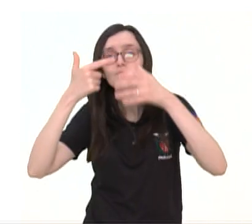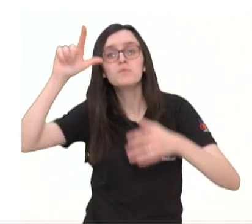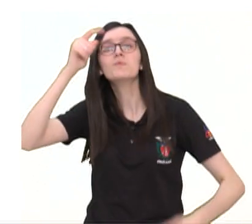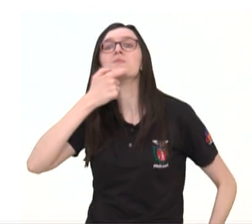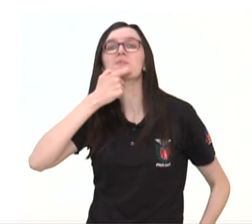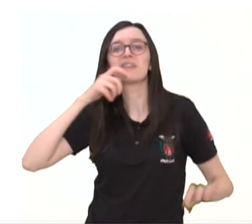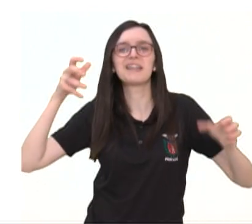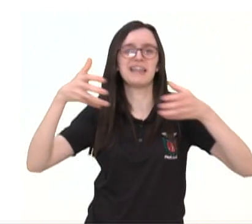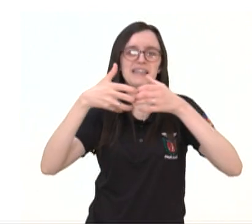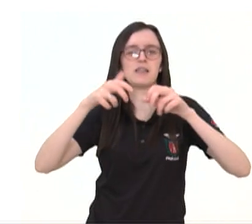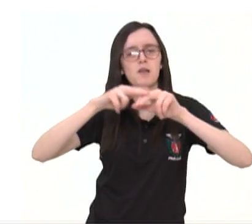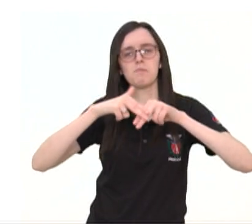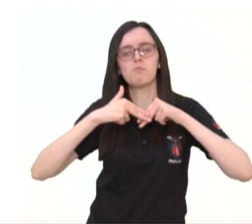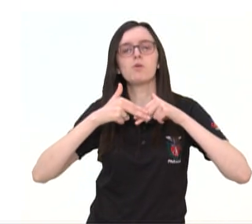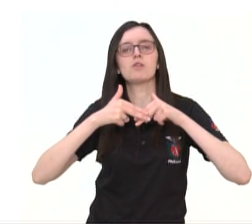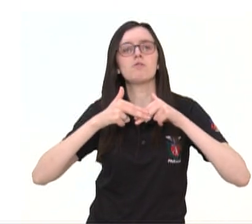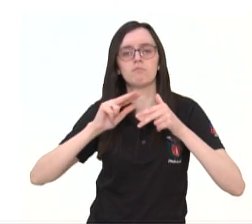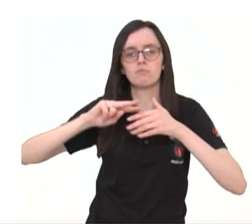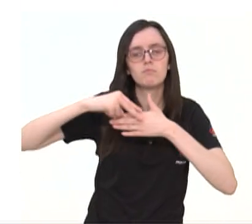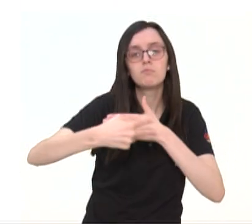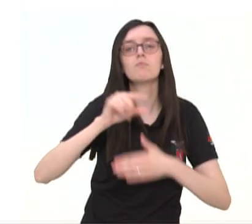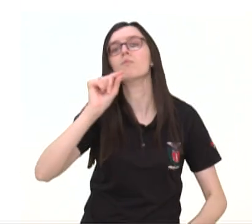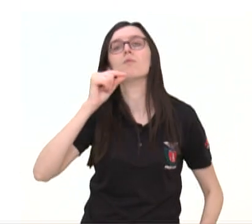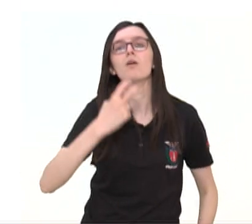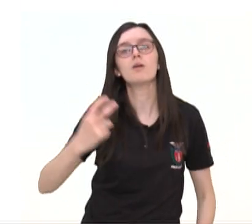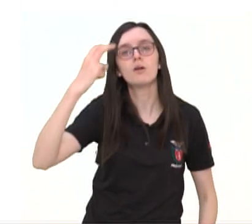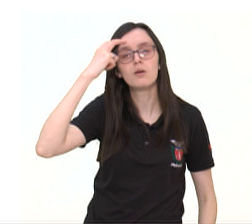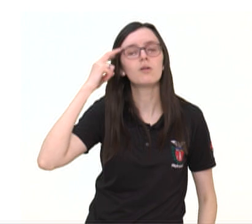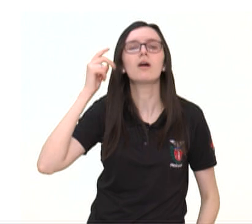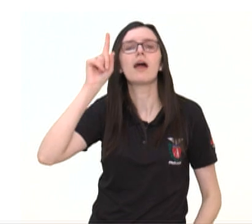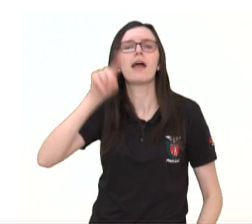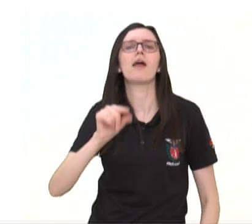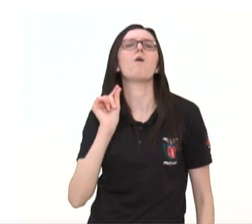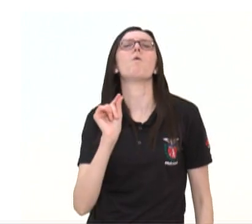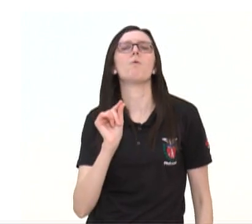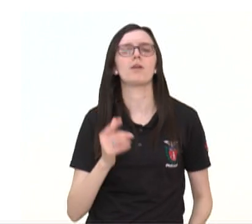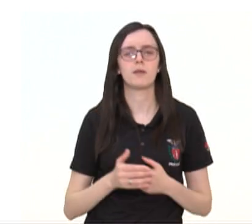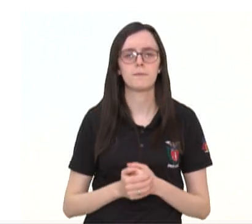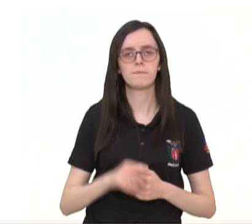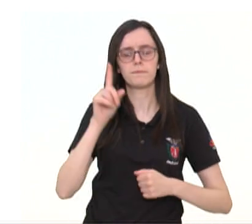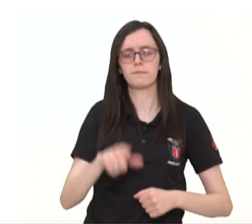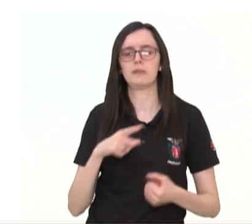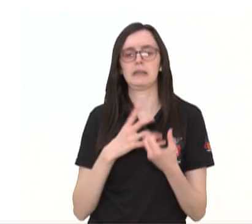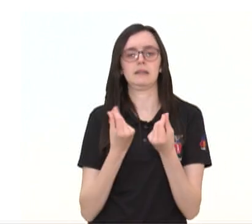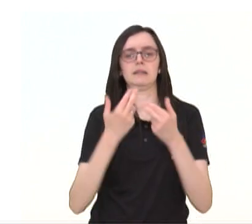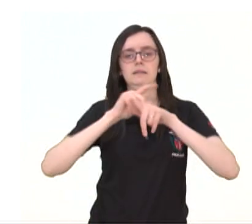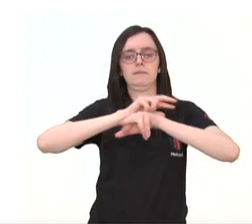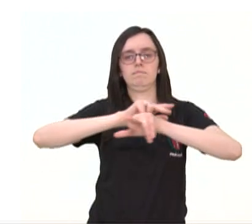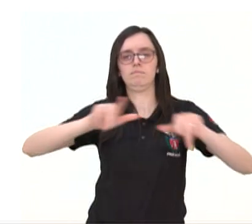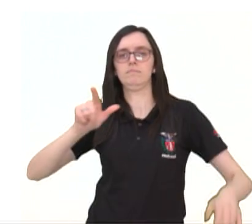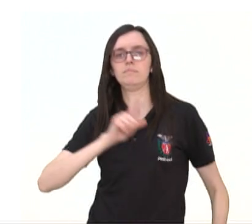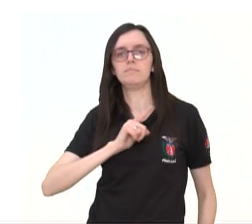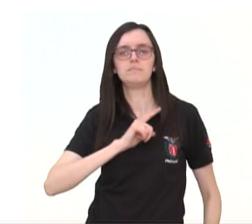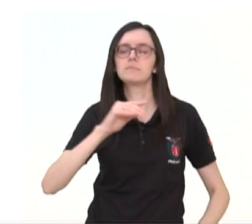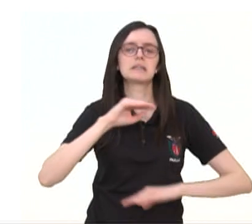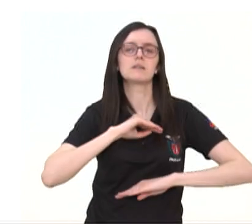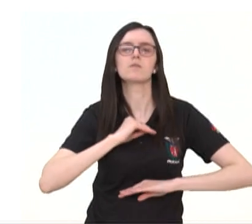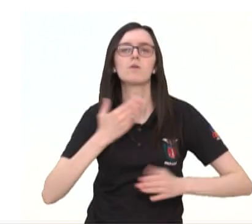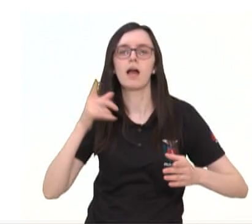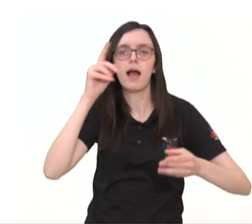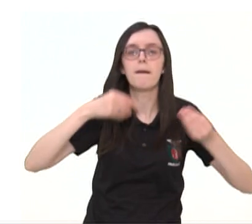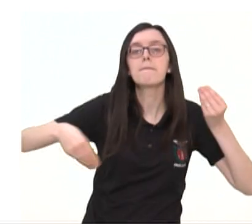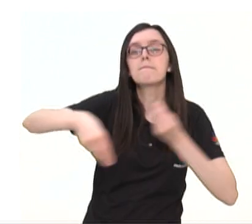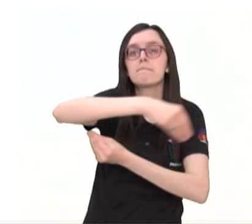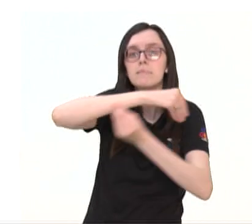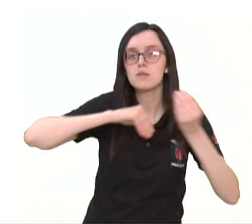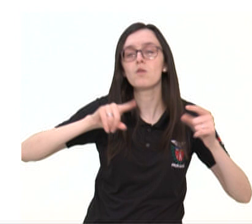E, consequentemente, né, a cultura ela passa a ter também uma diversidade, no caso, uma